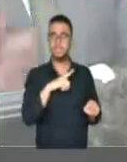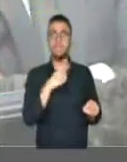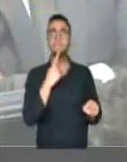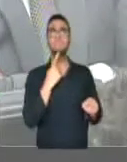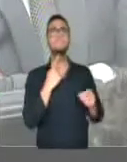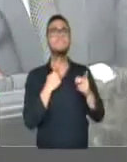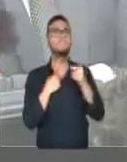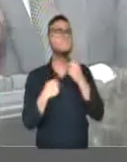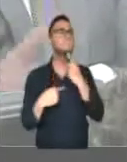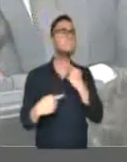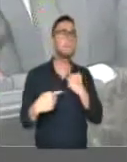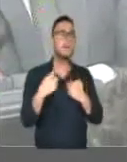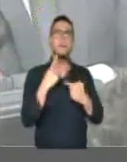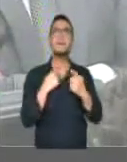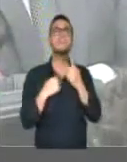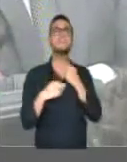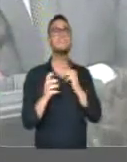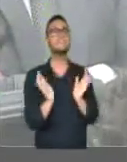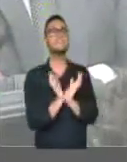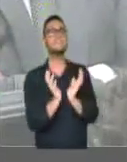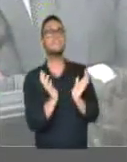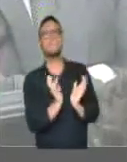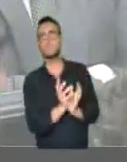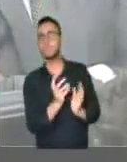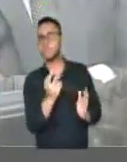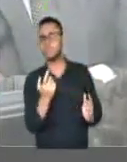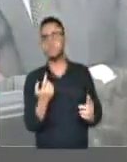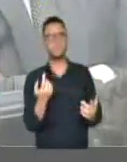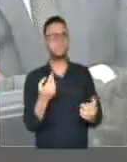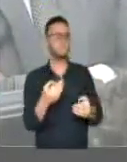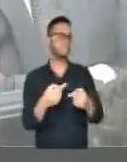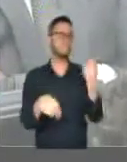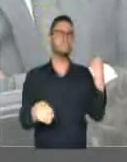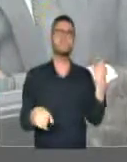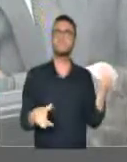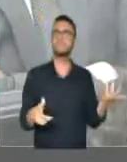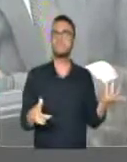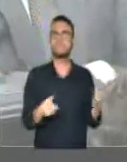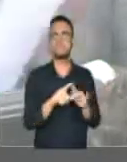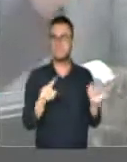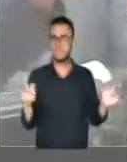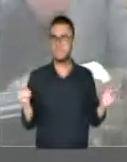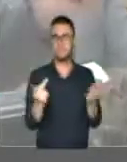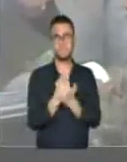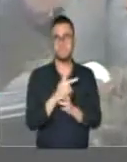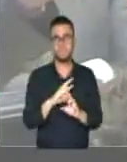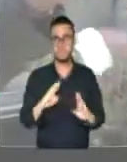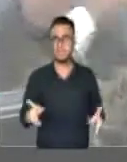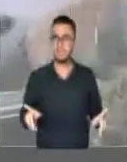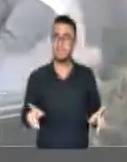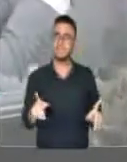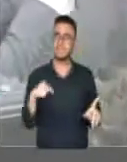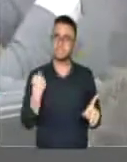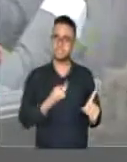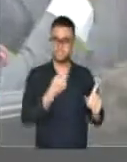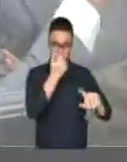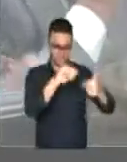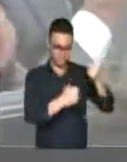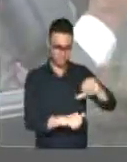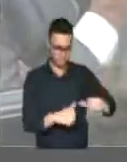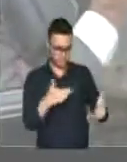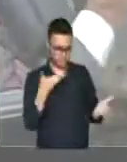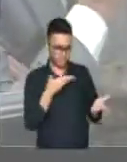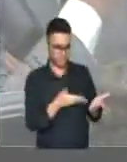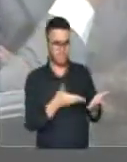ânsia partidária completamente destrambelhada, mas não foi isso que aconteceu. O que estamos examinando aqui